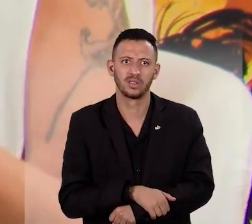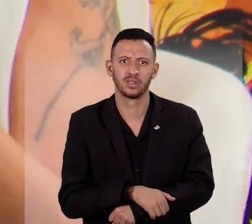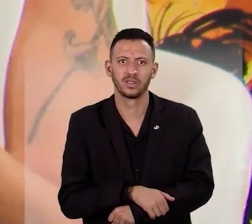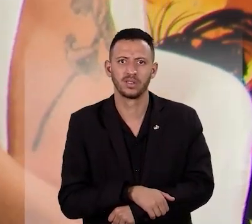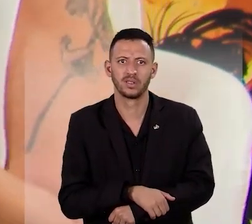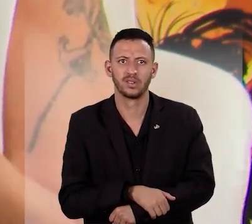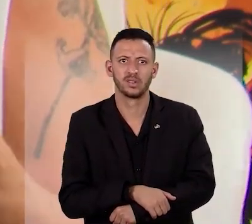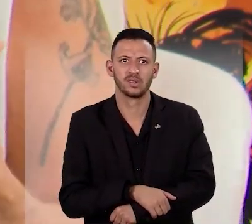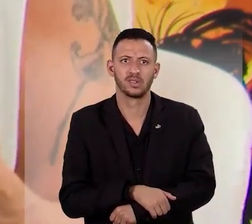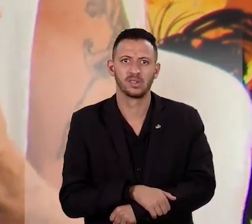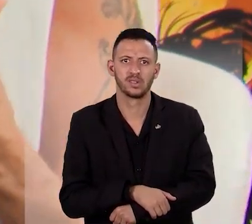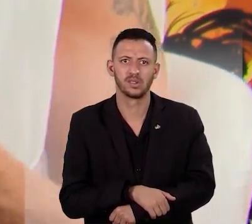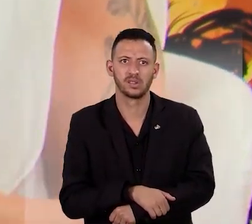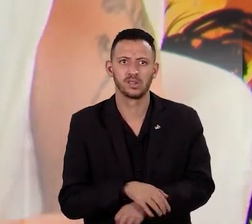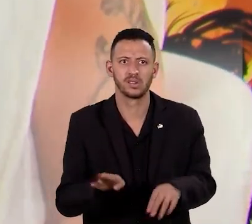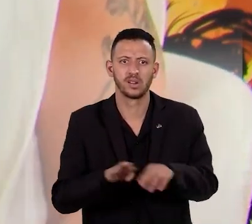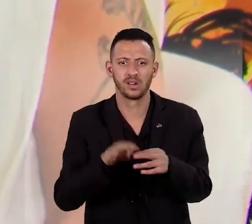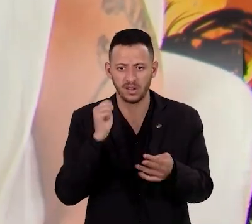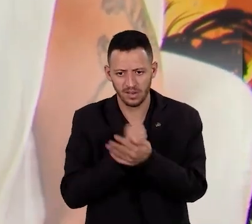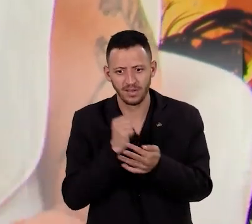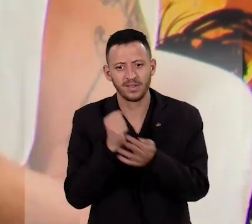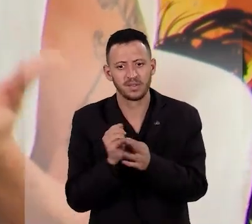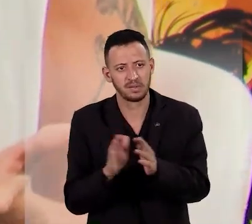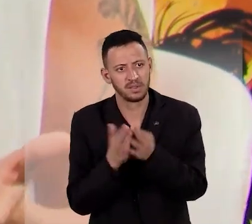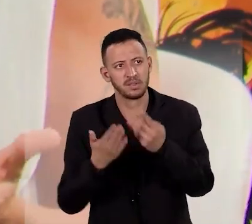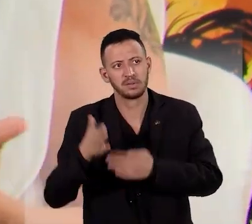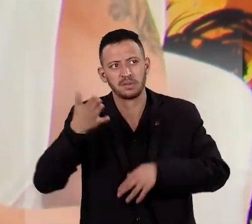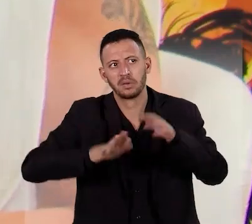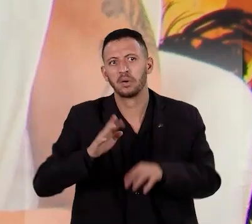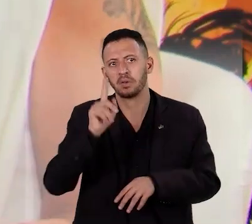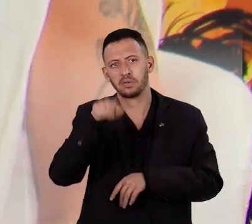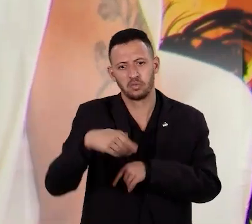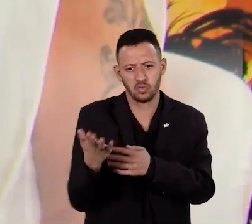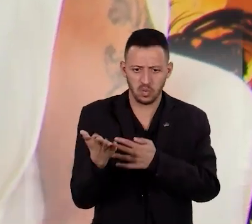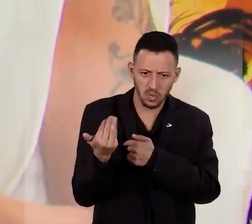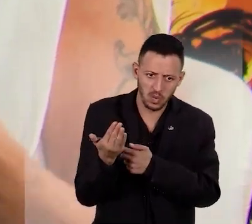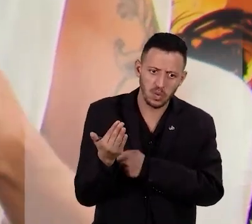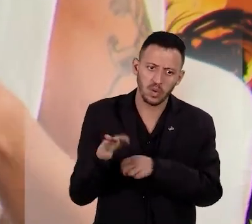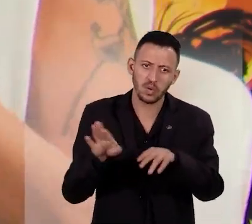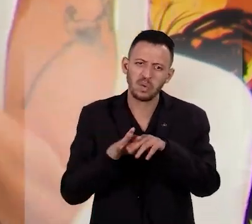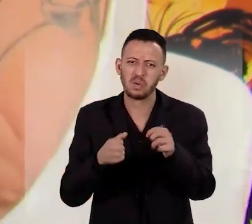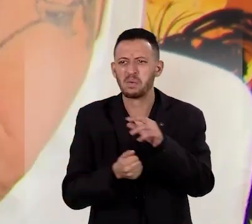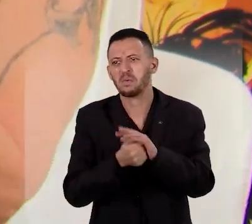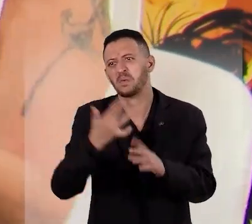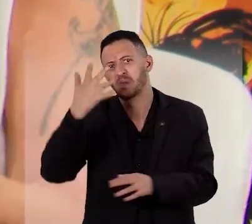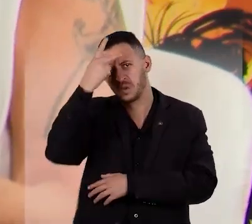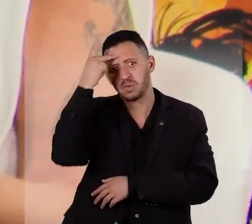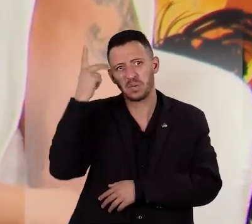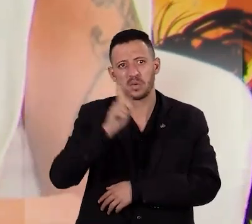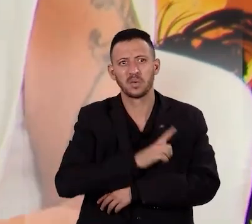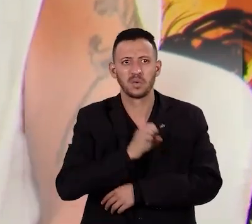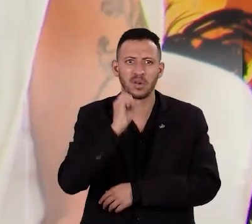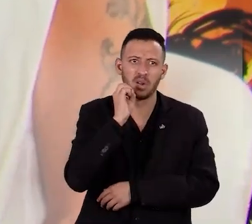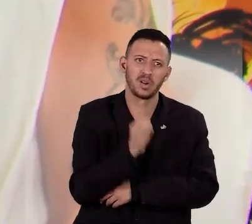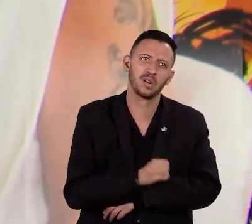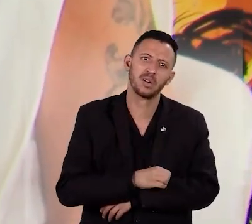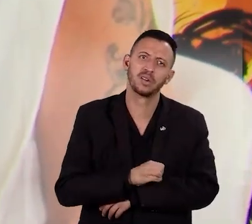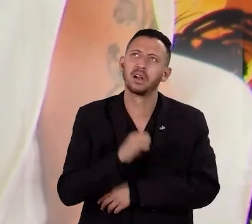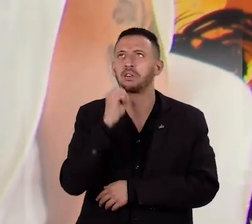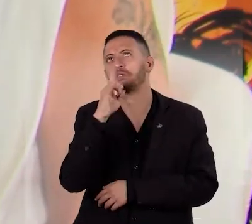uma demonização da carteira de trabalho. Às vezes, entre os jovens e entre muitas